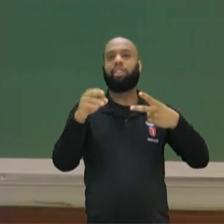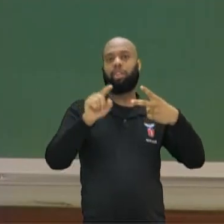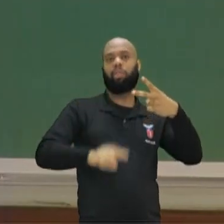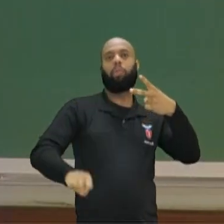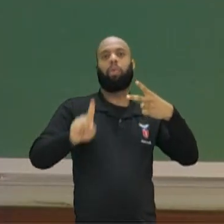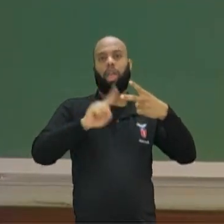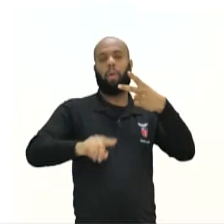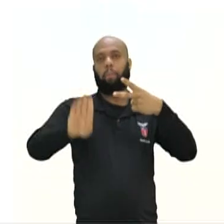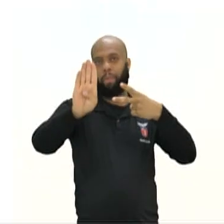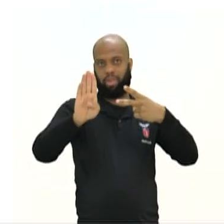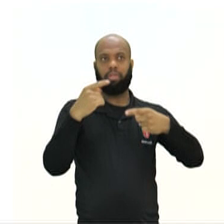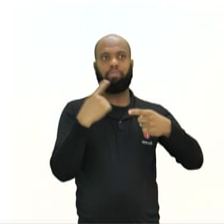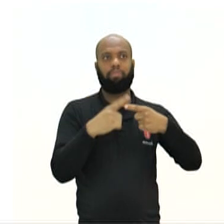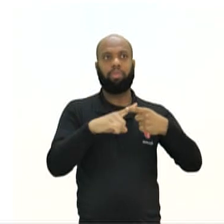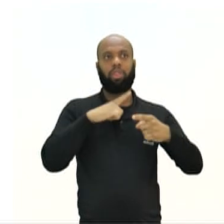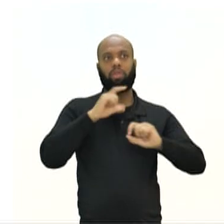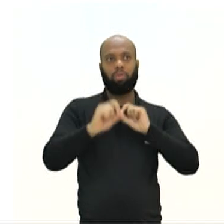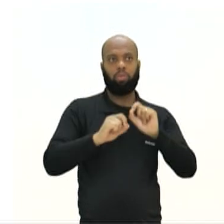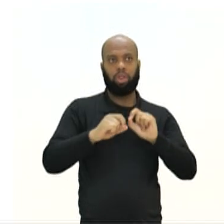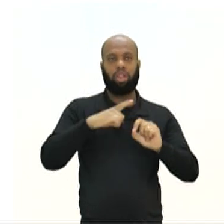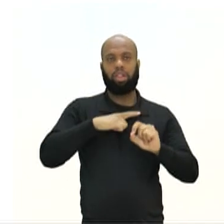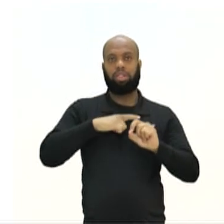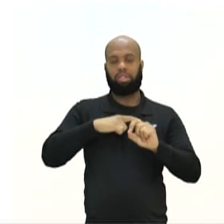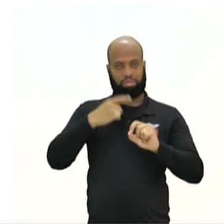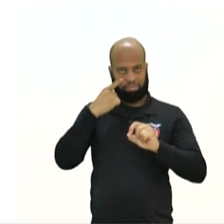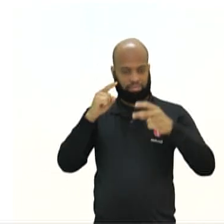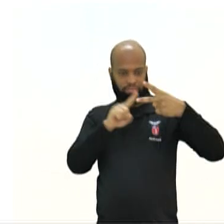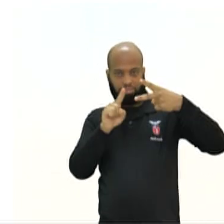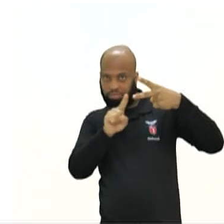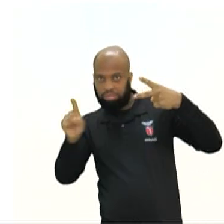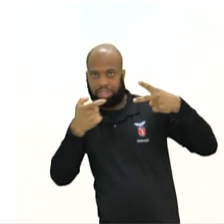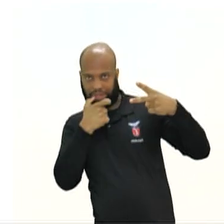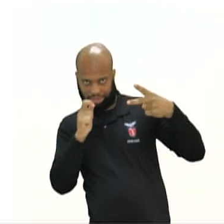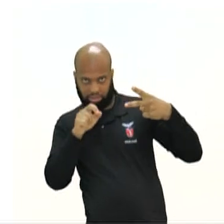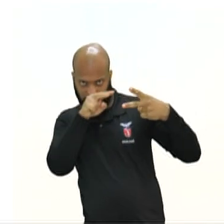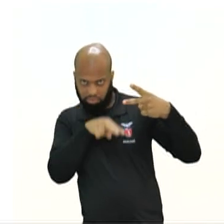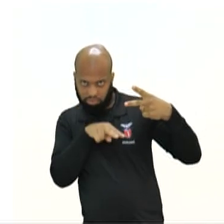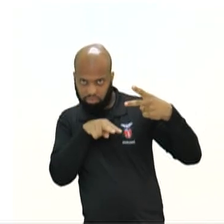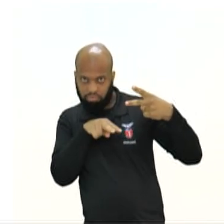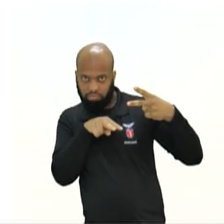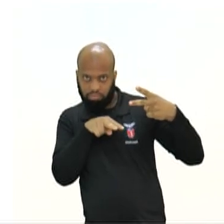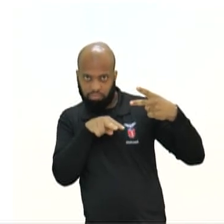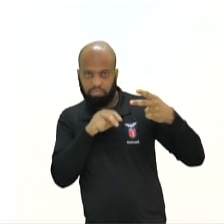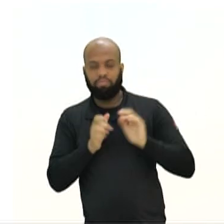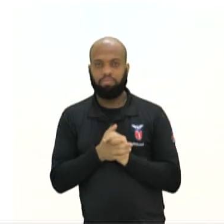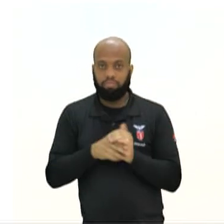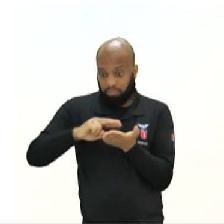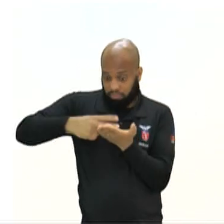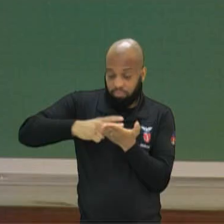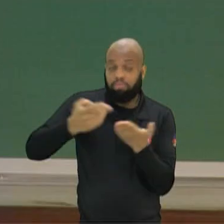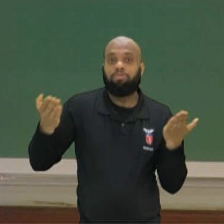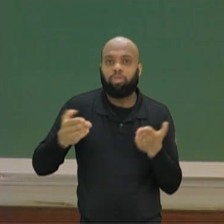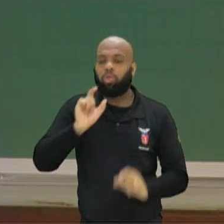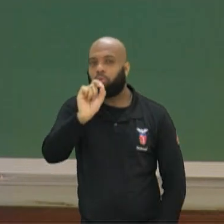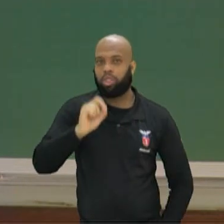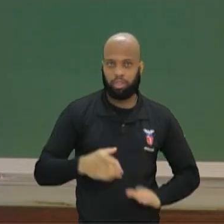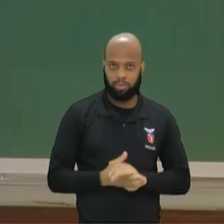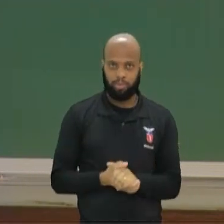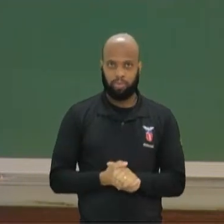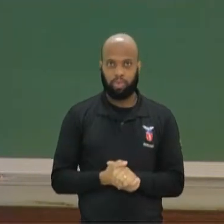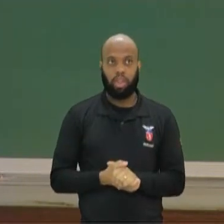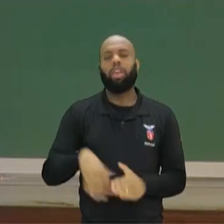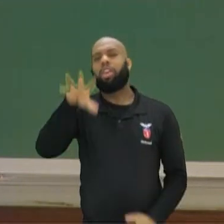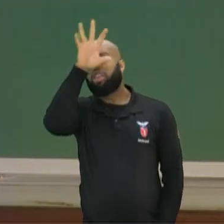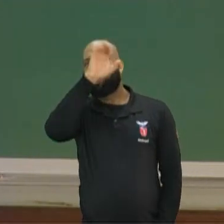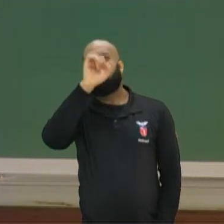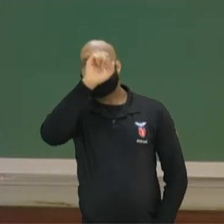B, cuja em inglês está escrito from everything that happens to you. E a tradução seria aprender